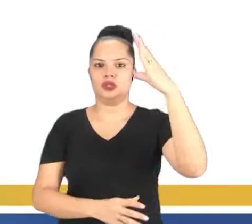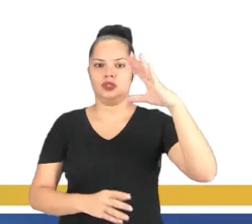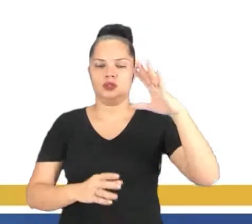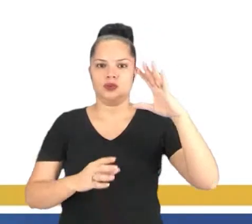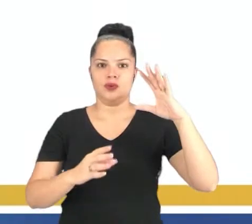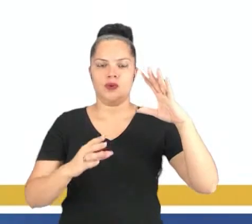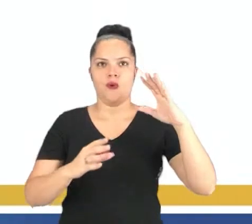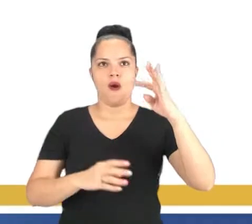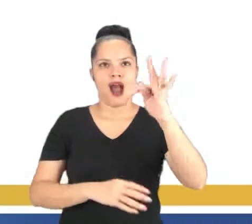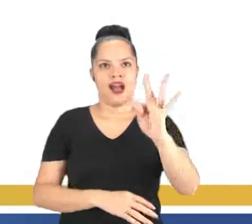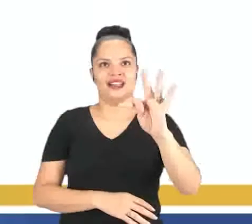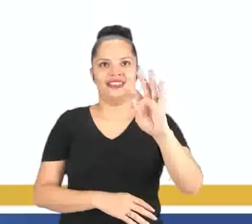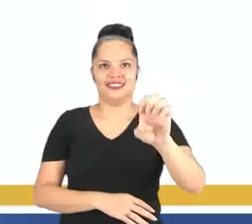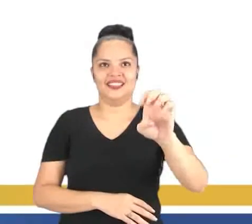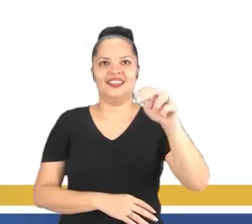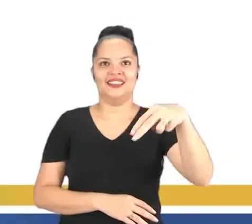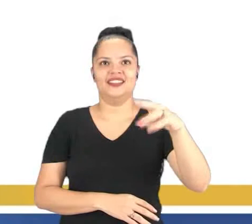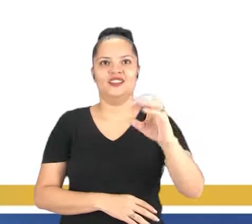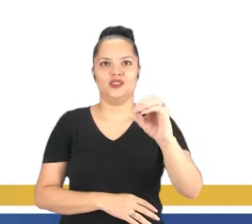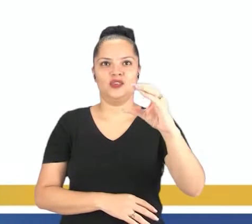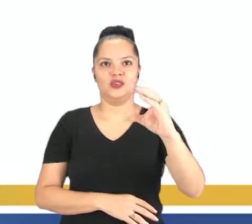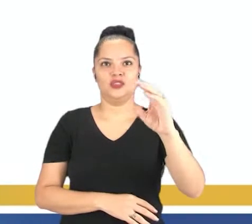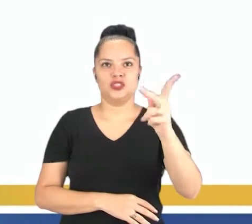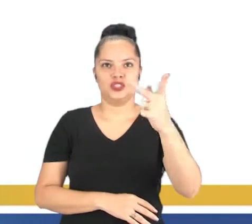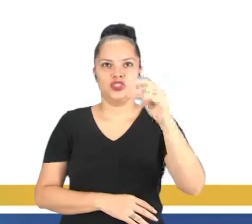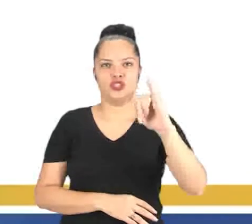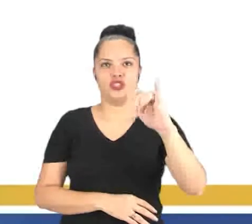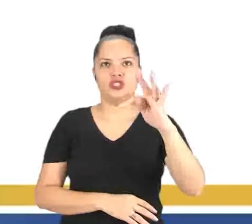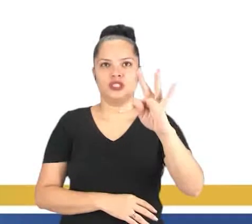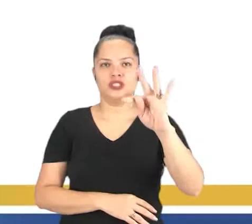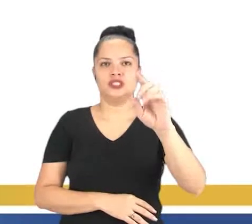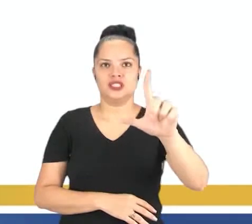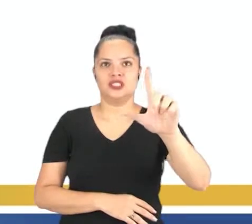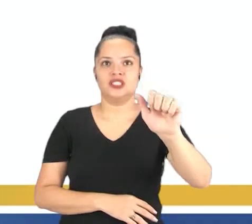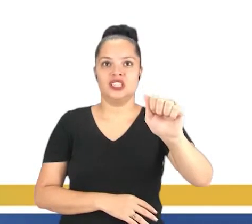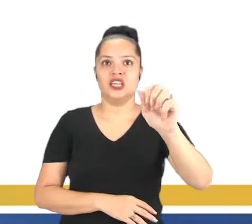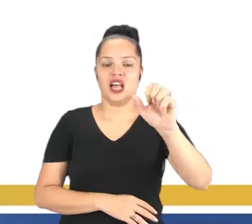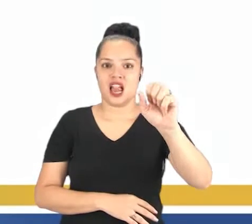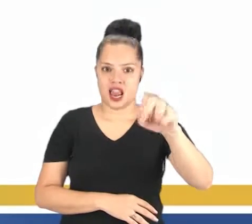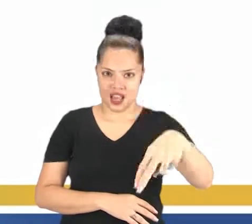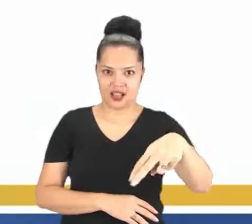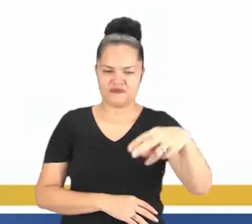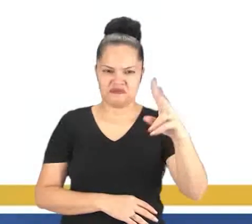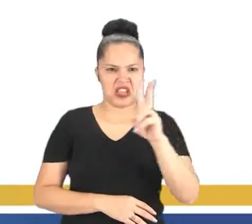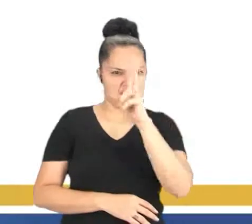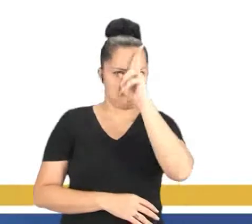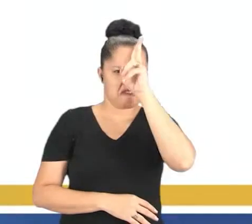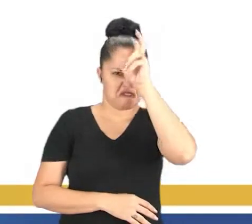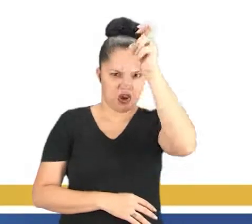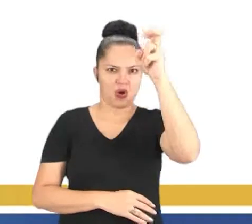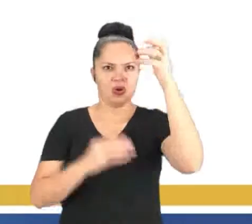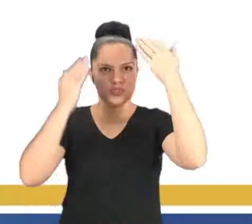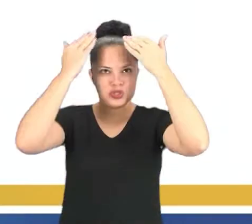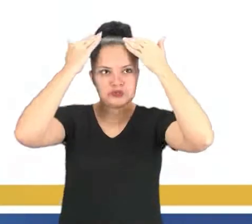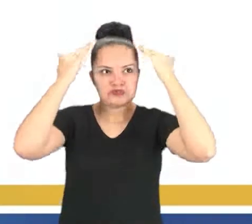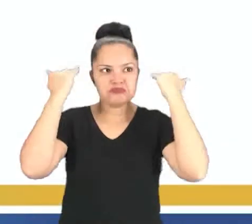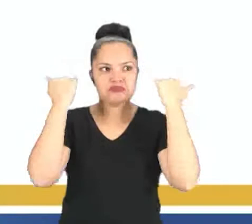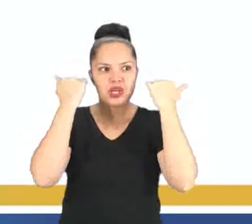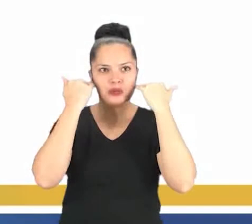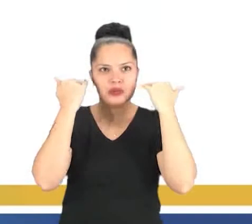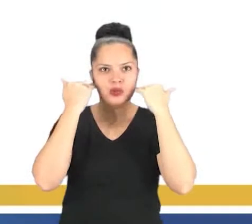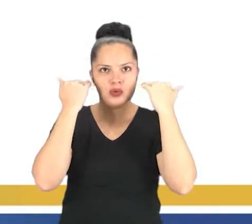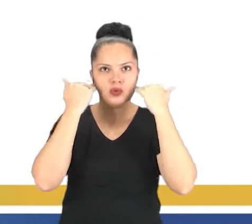México Então Os Astecas eram fortes de pele escura e cabelos curtos tá os astecas